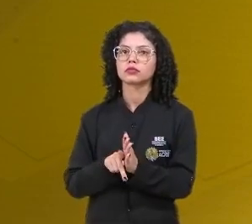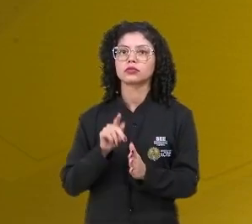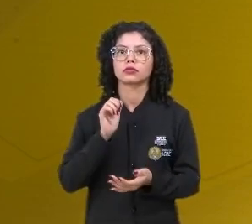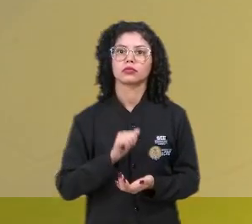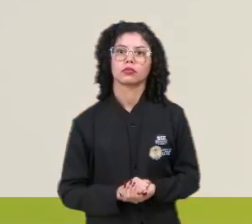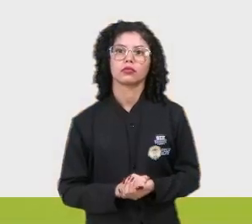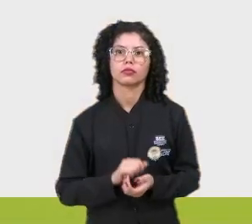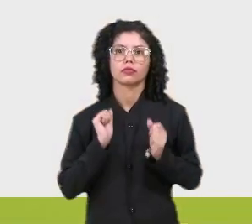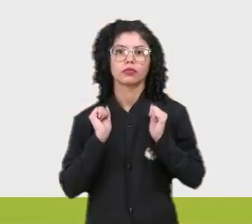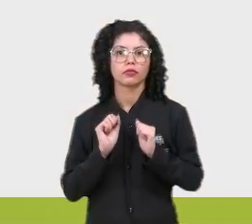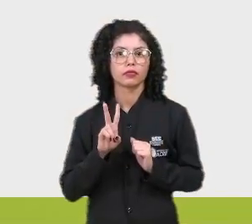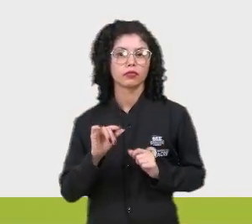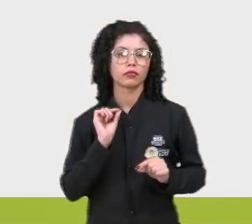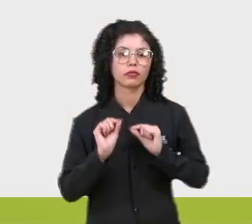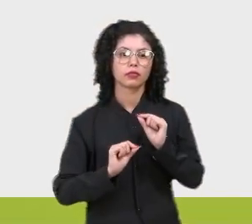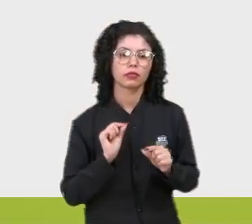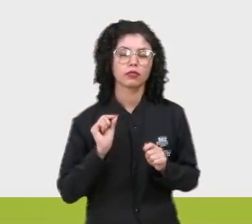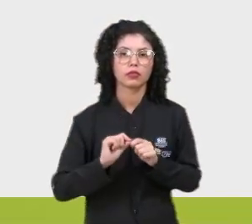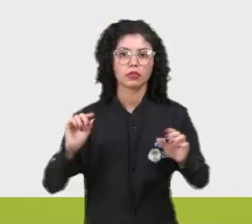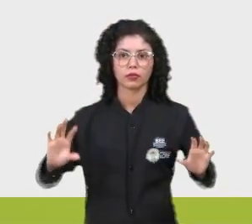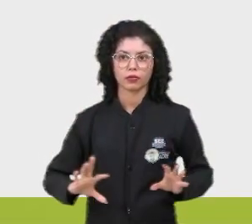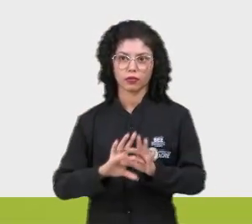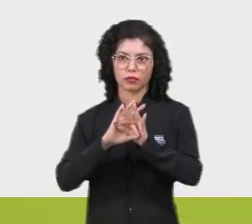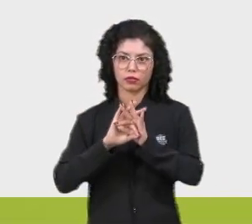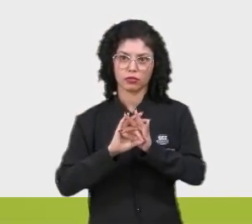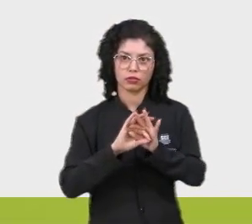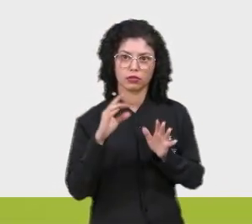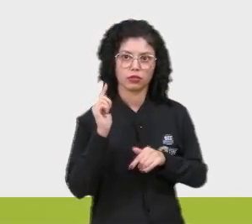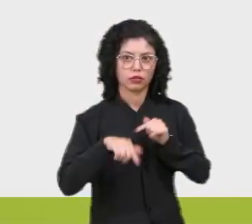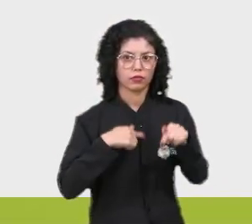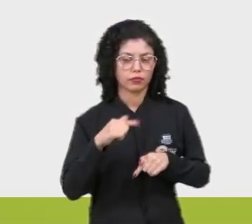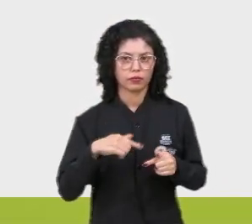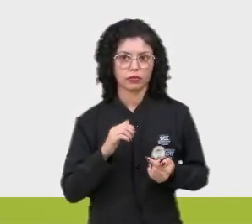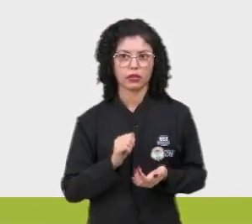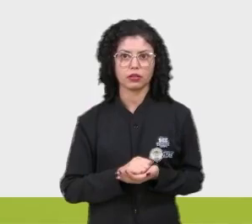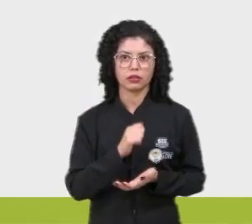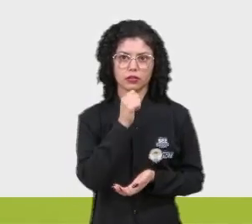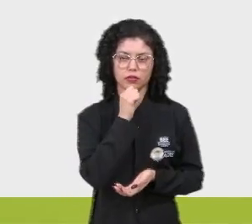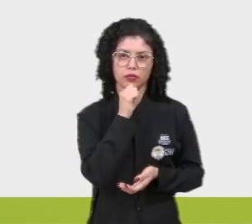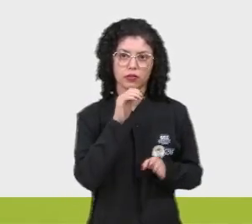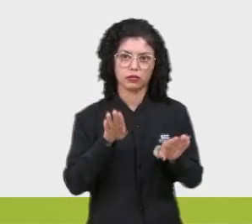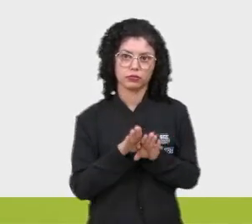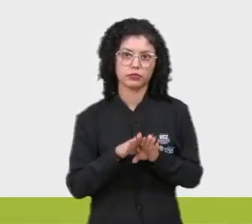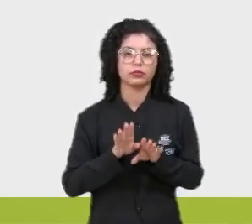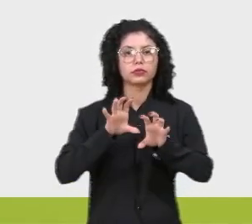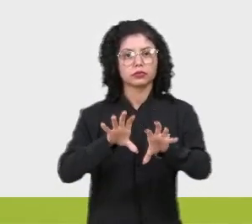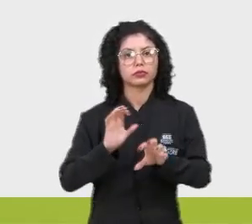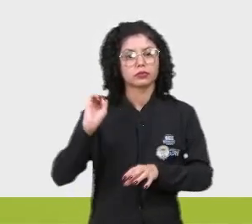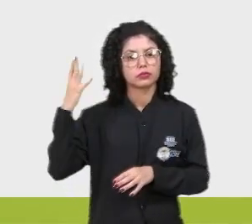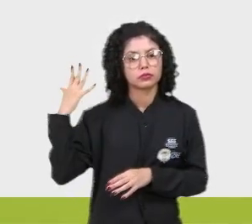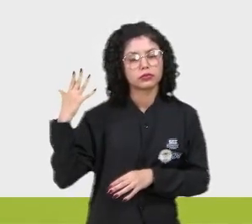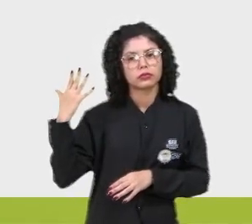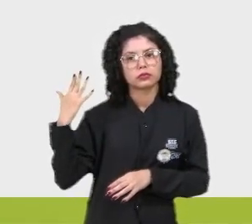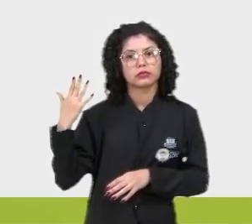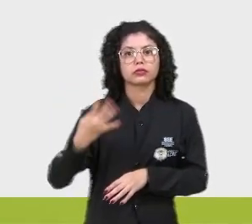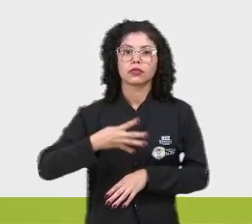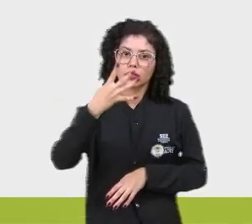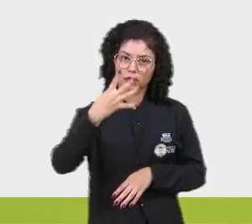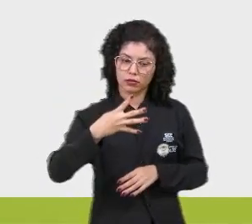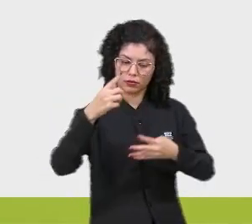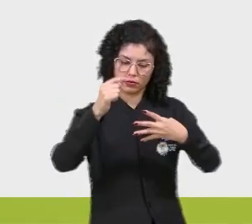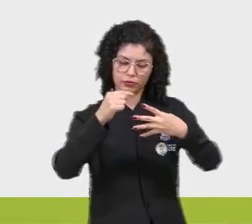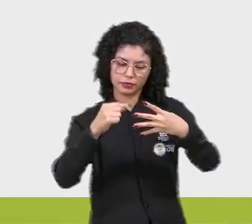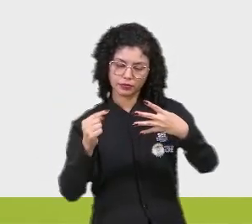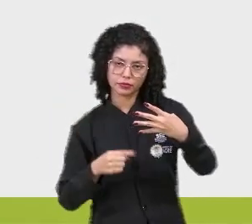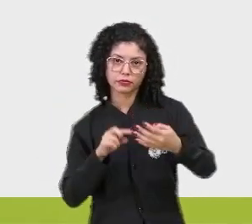Kekulé, ele vai fazer ligações químicas e da seguinte forma, as 4 valências